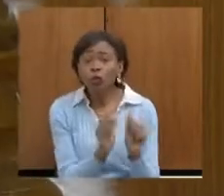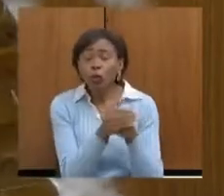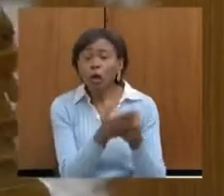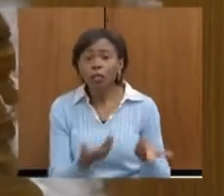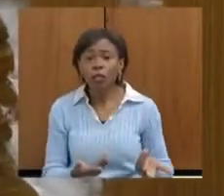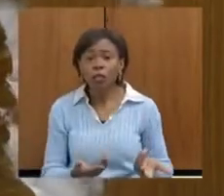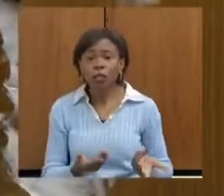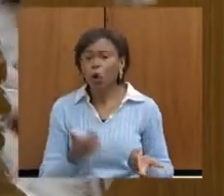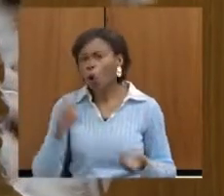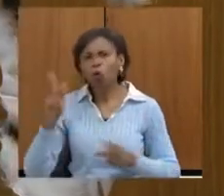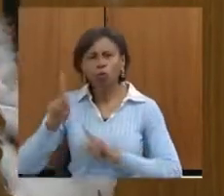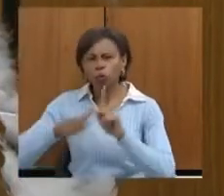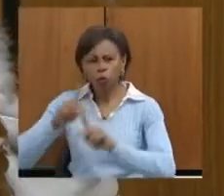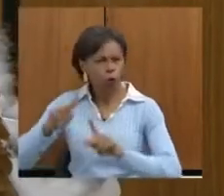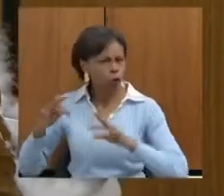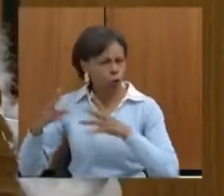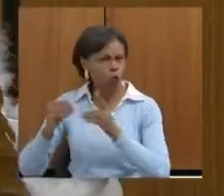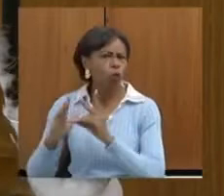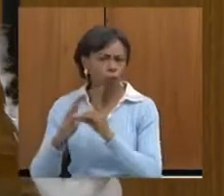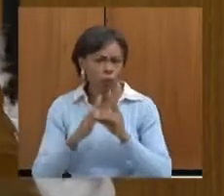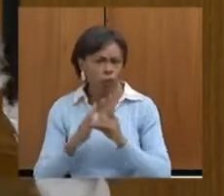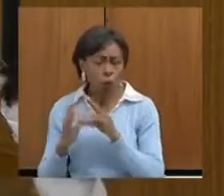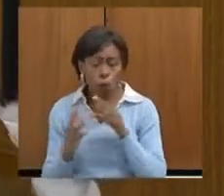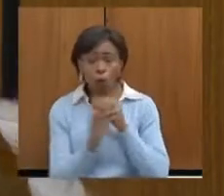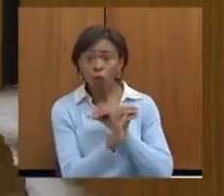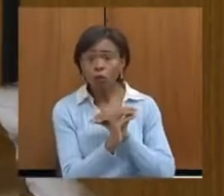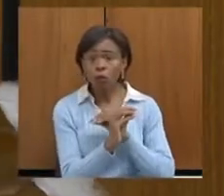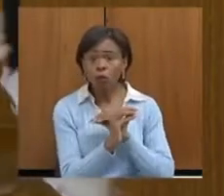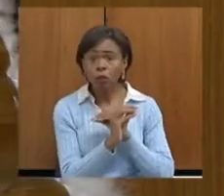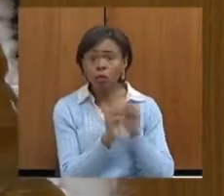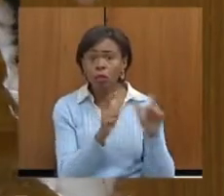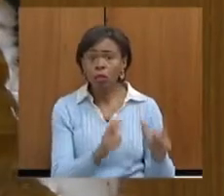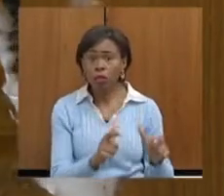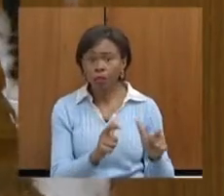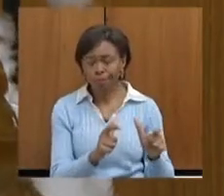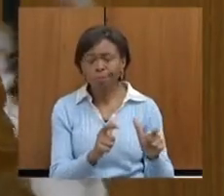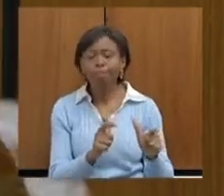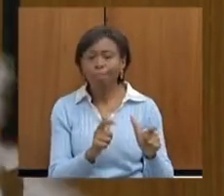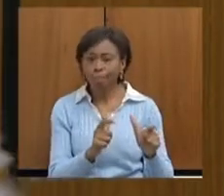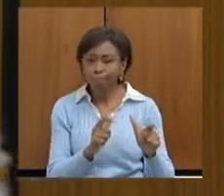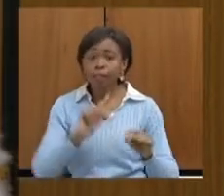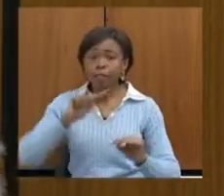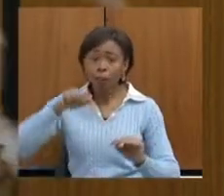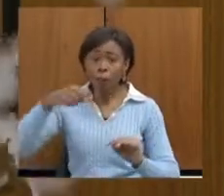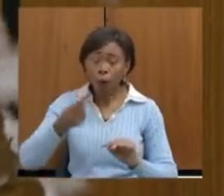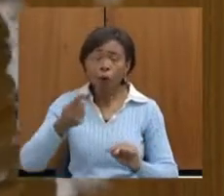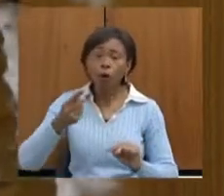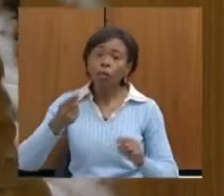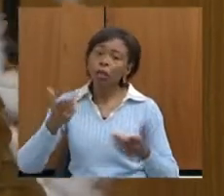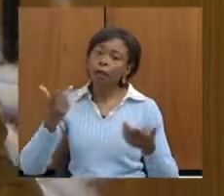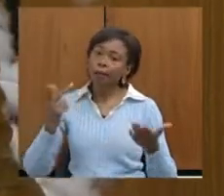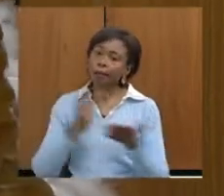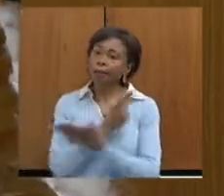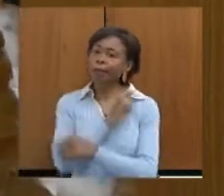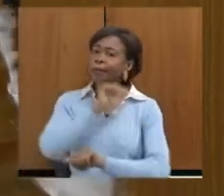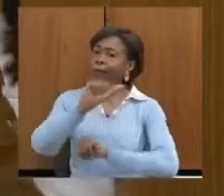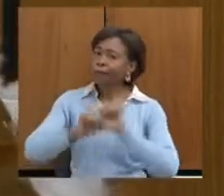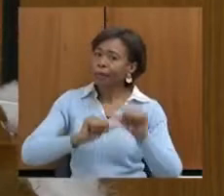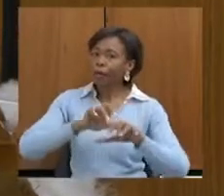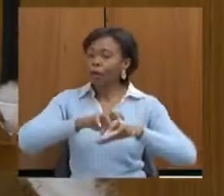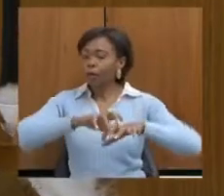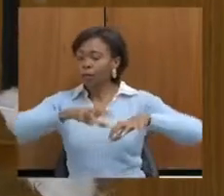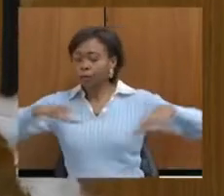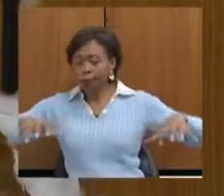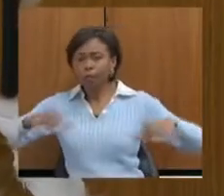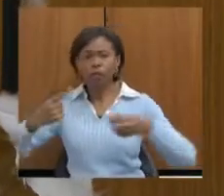vários outros povos e bom então assim depois teve o desdobramento teve a separação dos